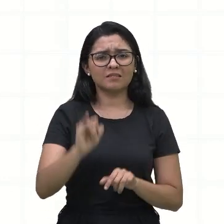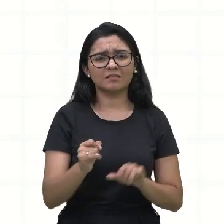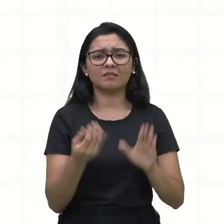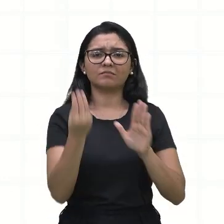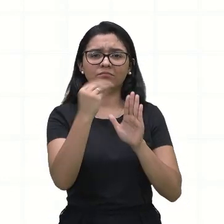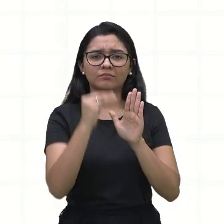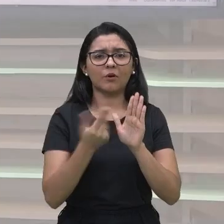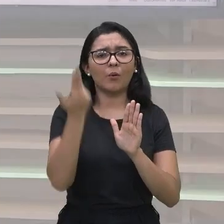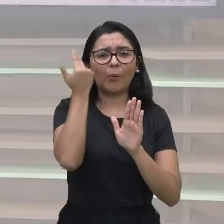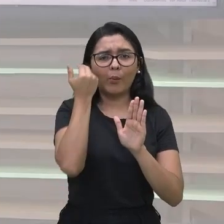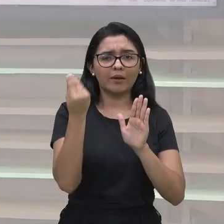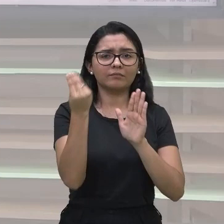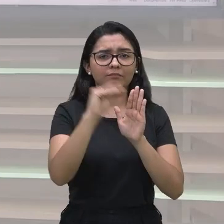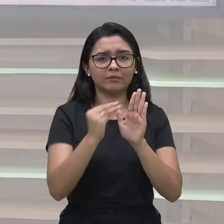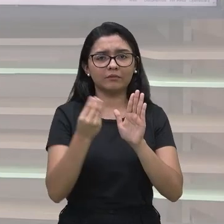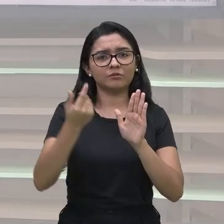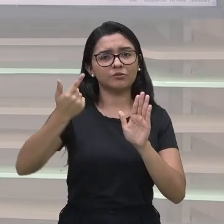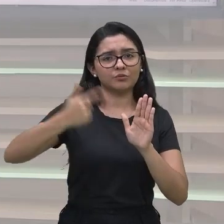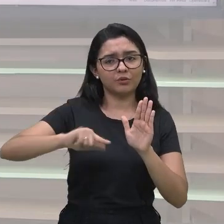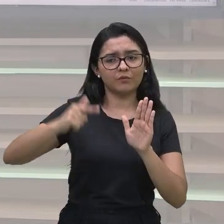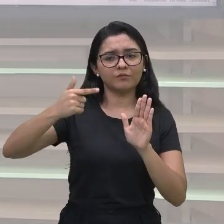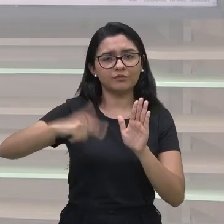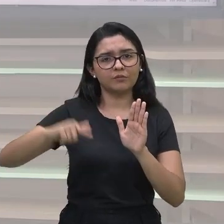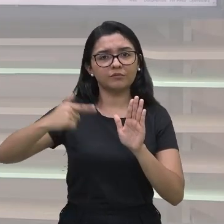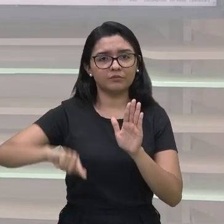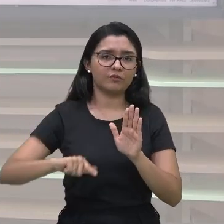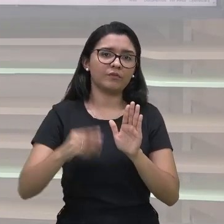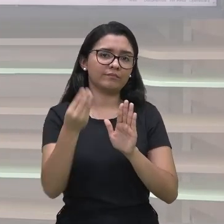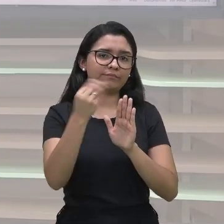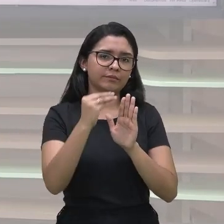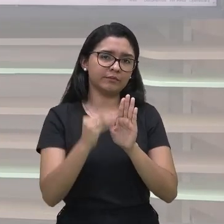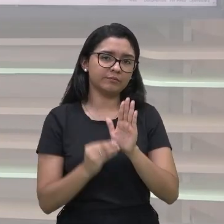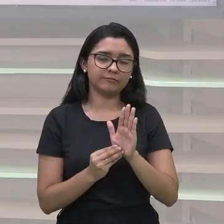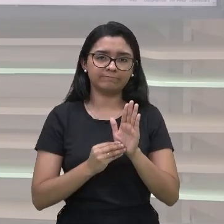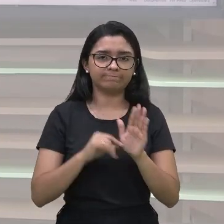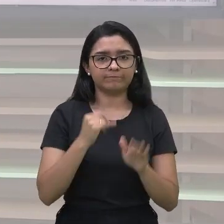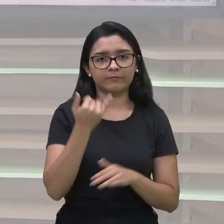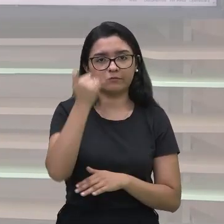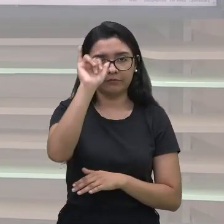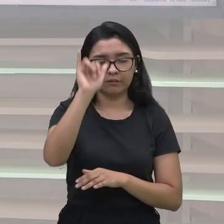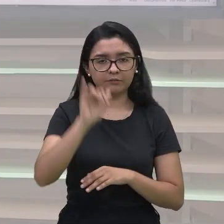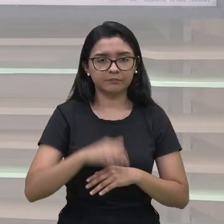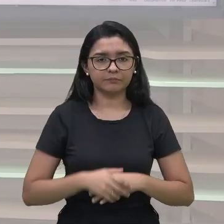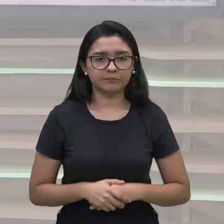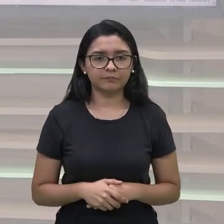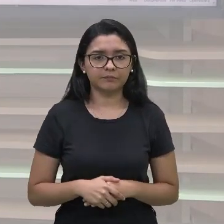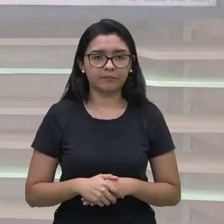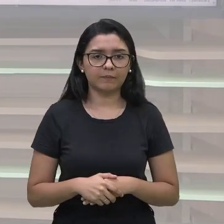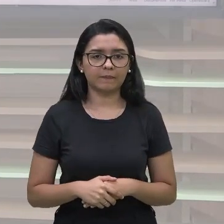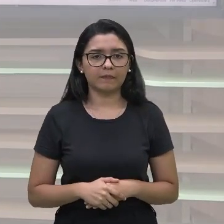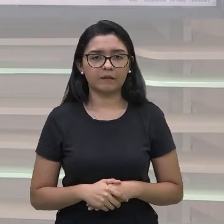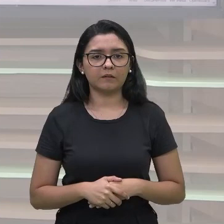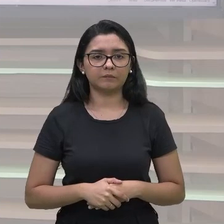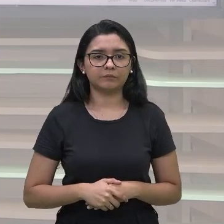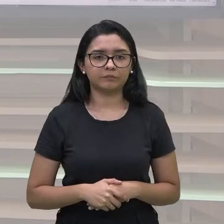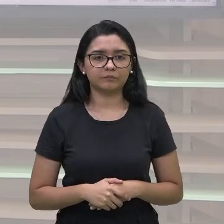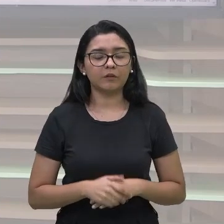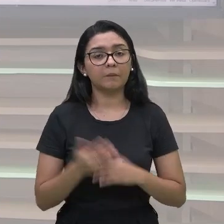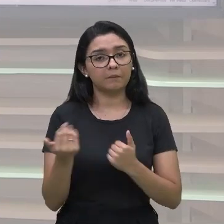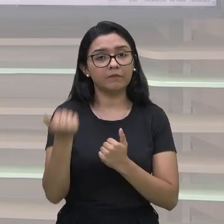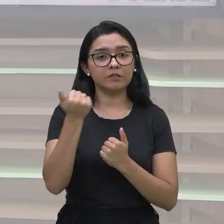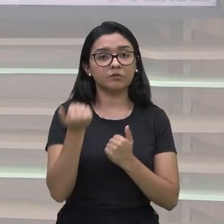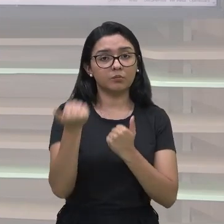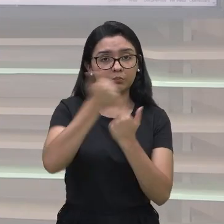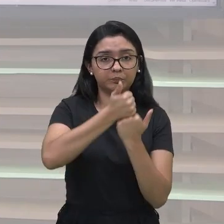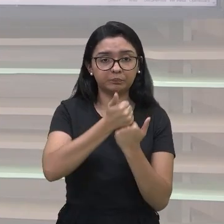ficasse repetindo o coelho, tranquilizando o coelho, né? Então, tranquilizando-o. Então, ele vai trazer um pronome oblíquo ali para substituir